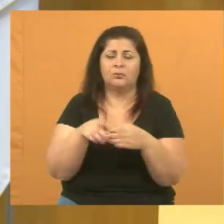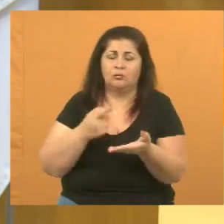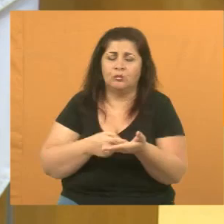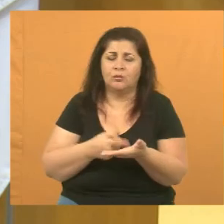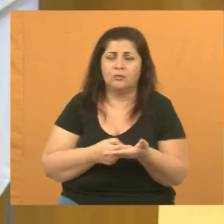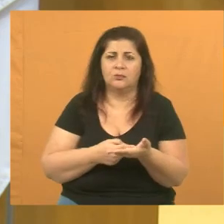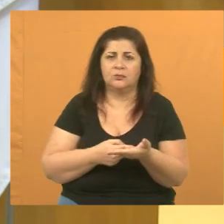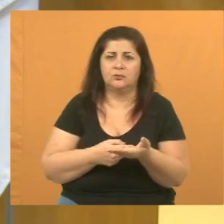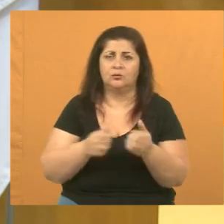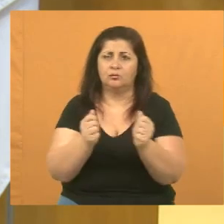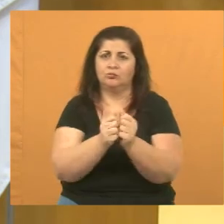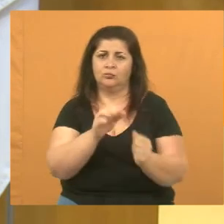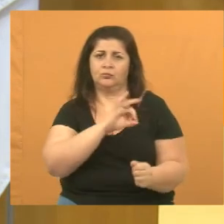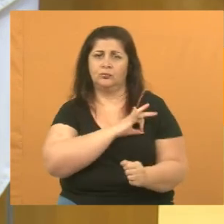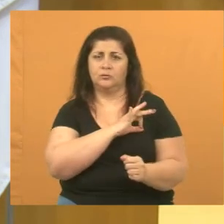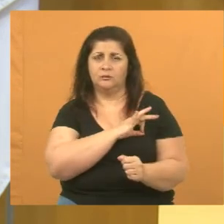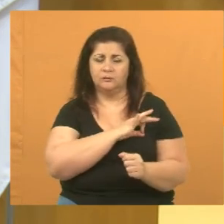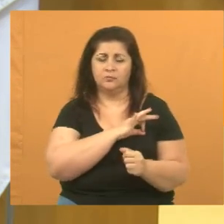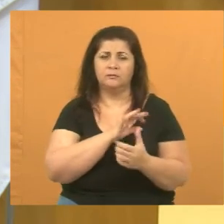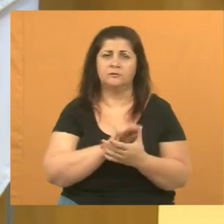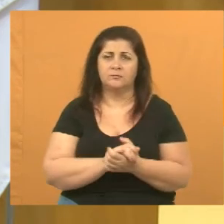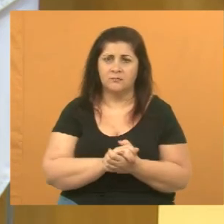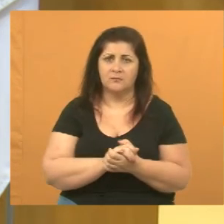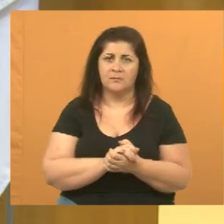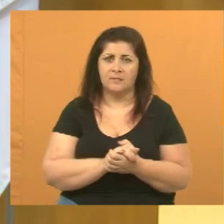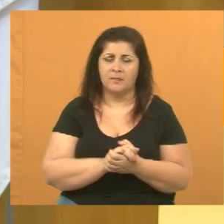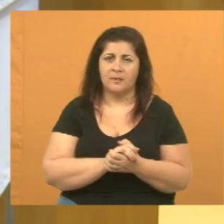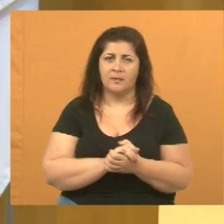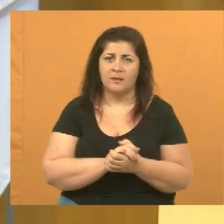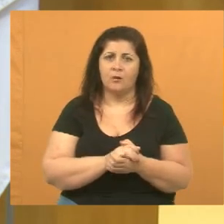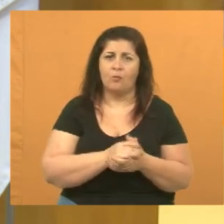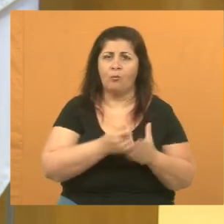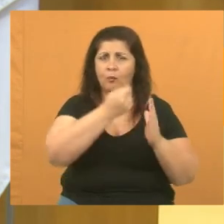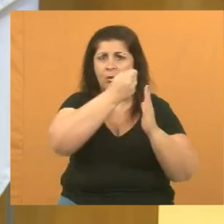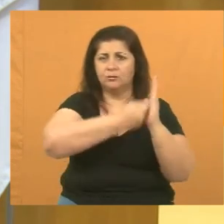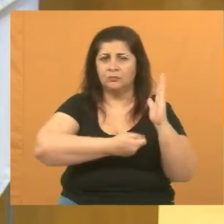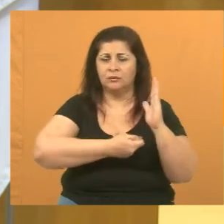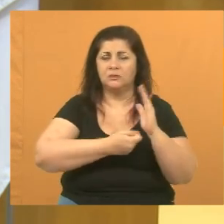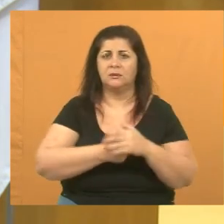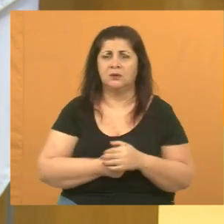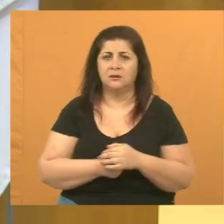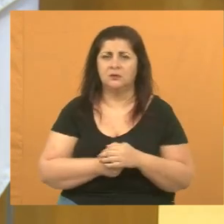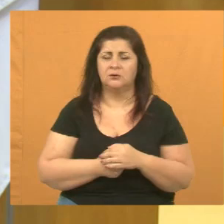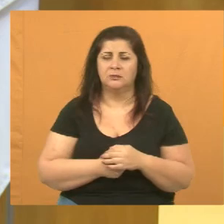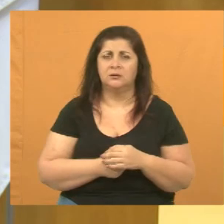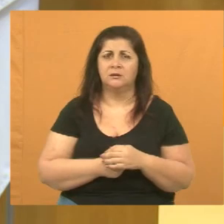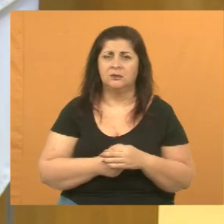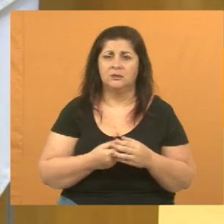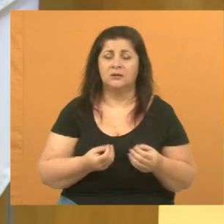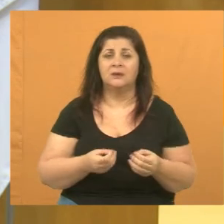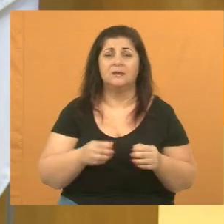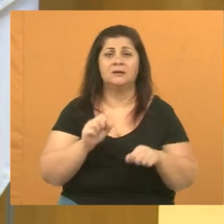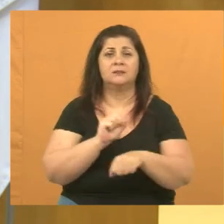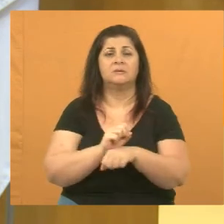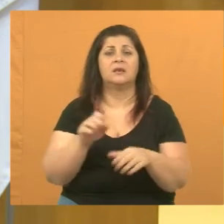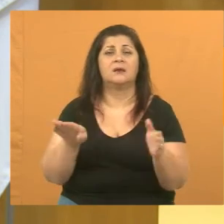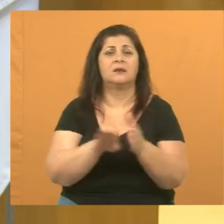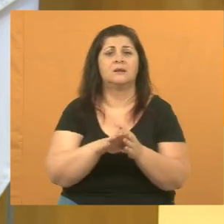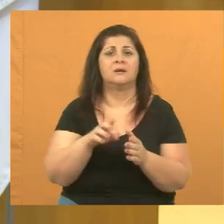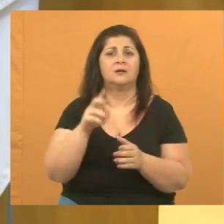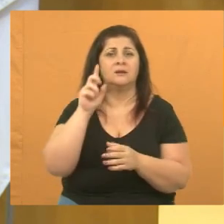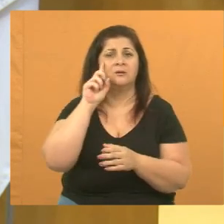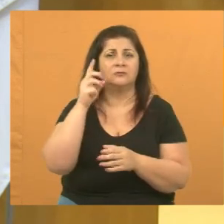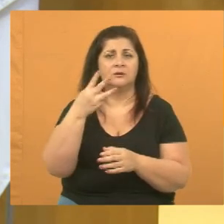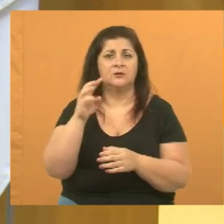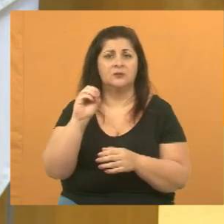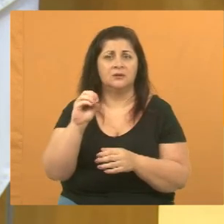acordo com a polícia militar, com os oficiais de justiça e o preposto da empresa, dando até o dia 30 de outubro